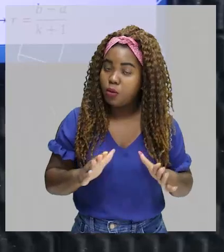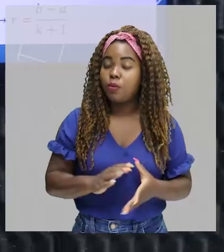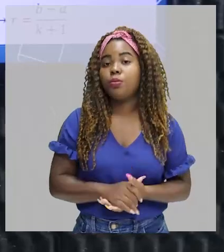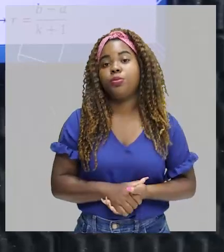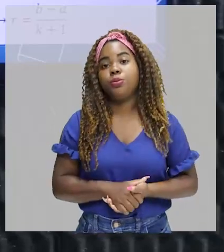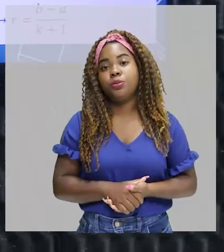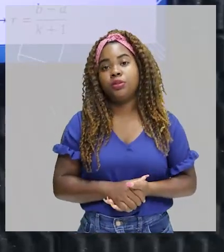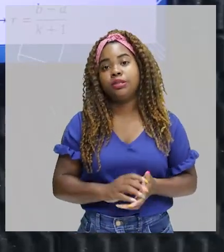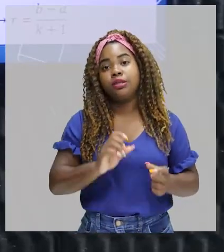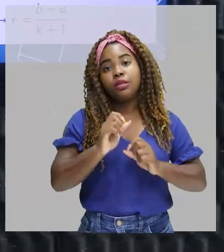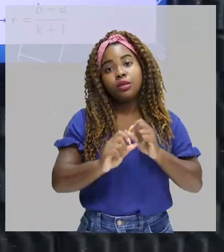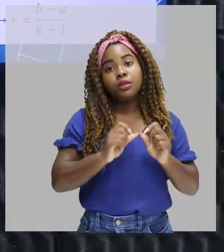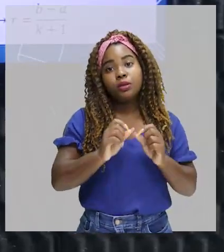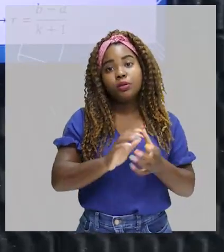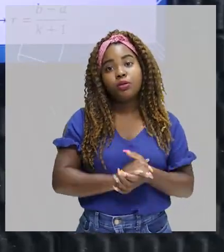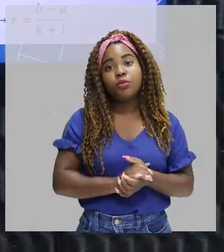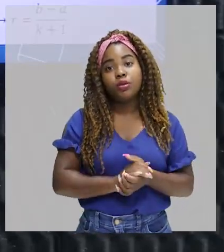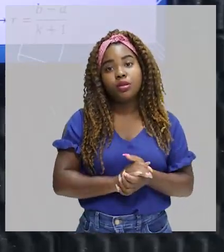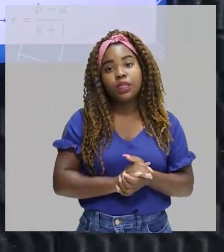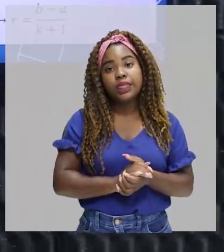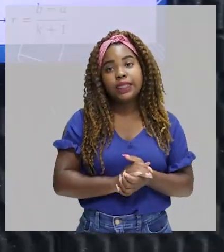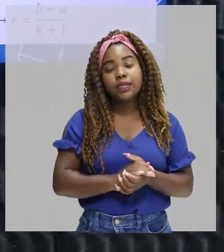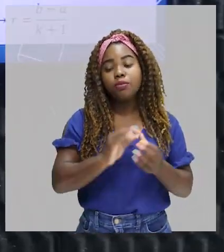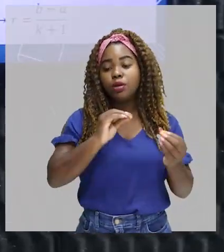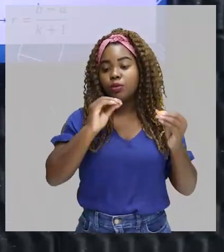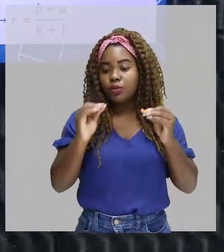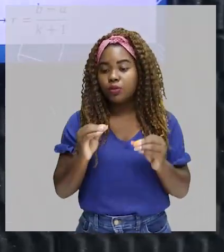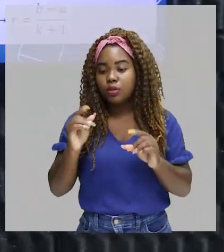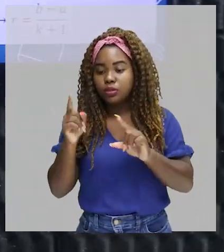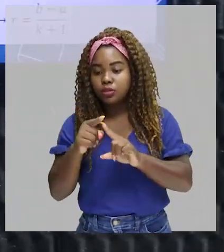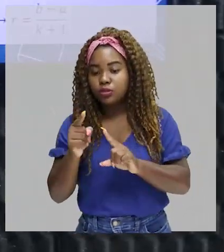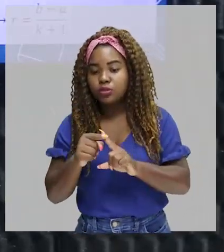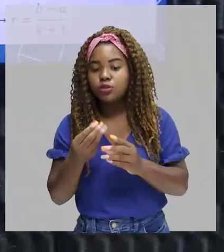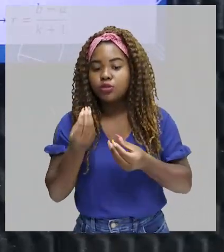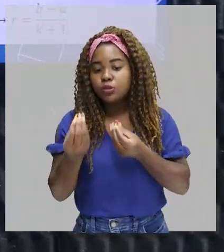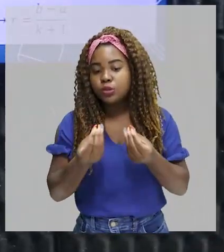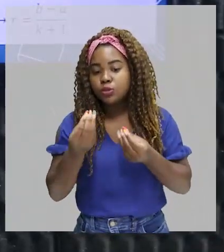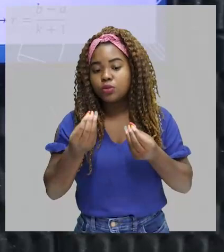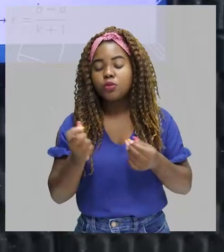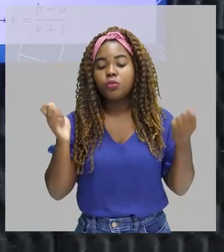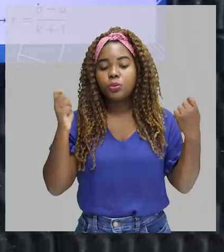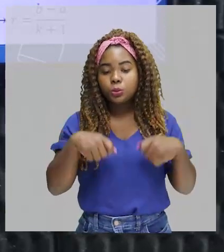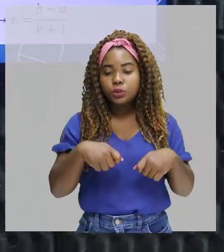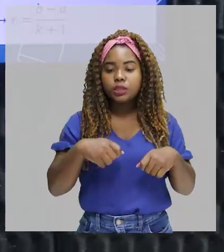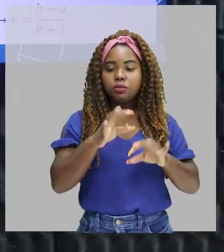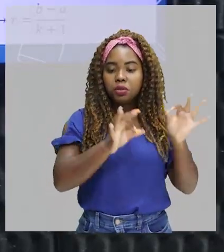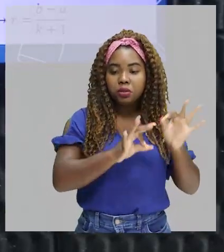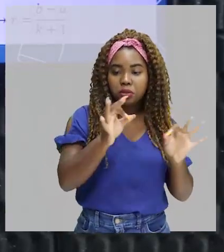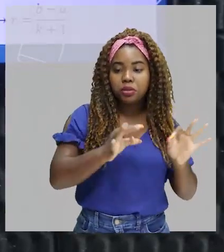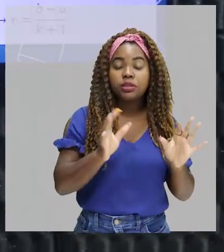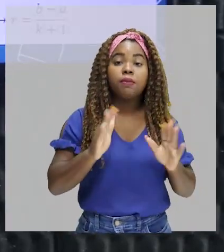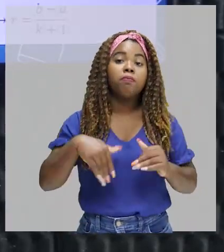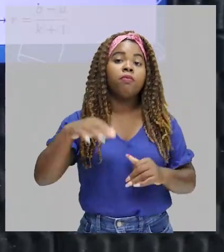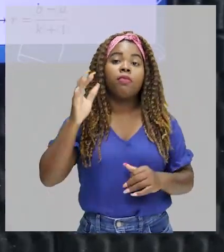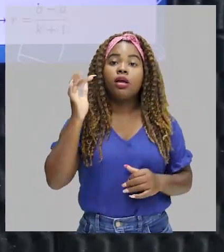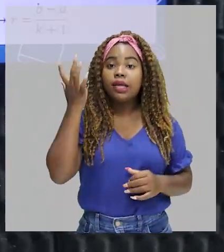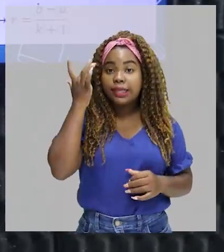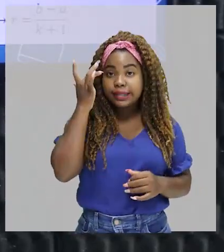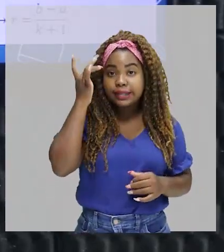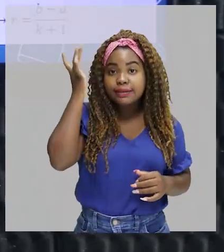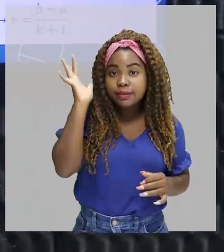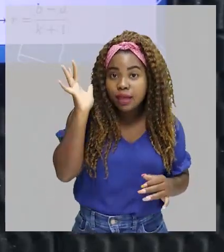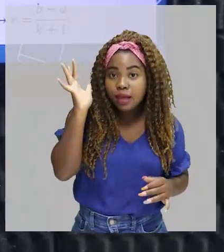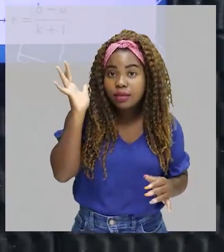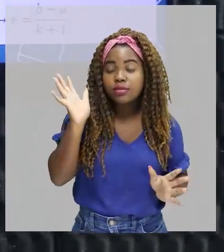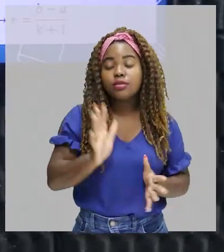informação. Na verdade, é apenas uma reescrita de cálculo de razão para progressões aritméticas.